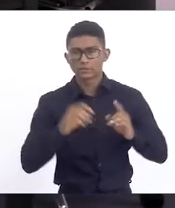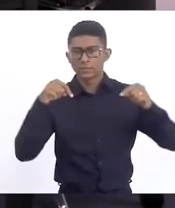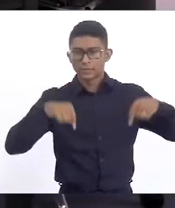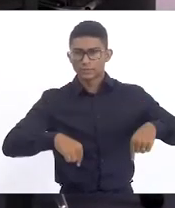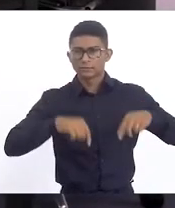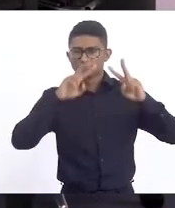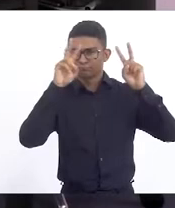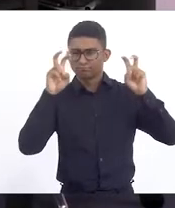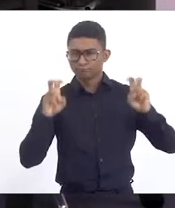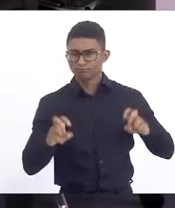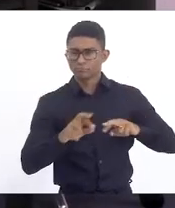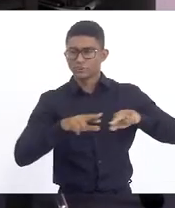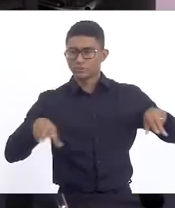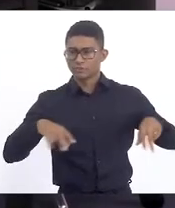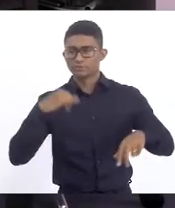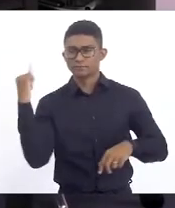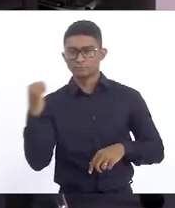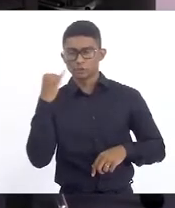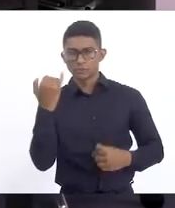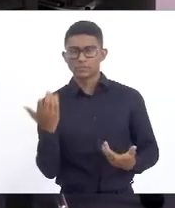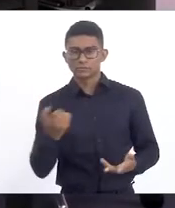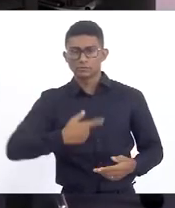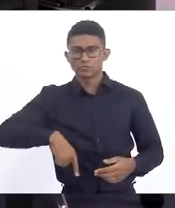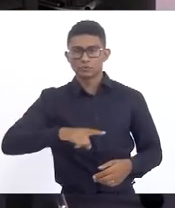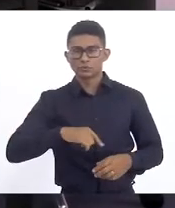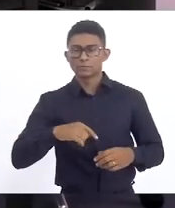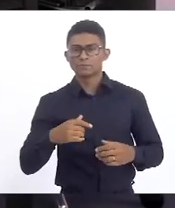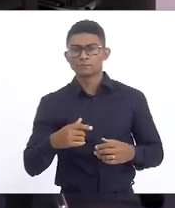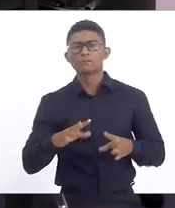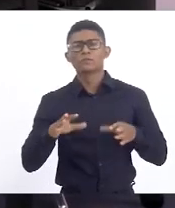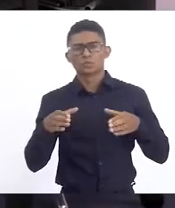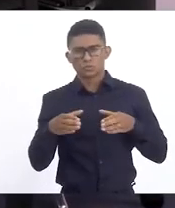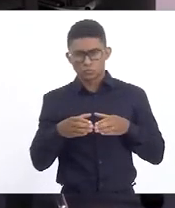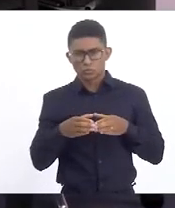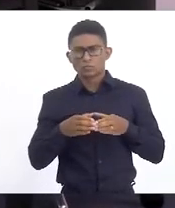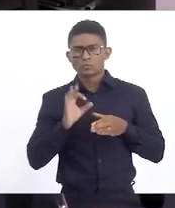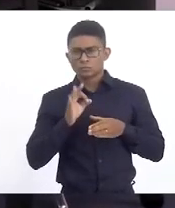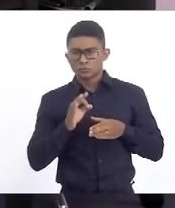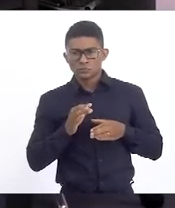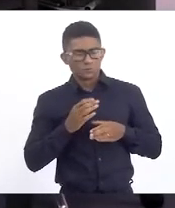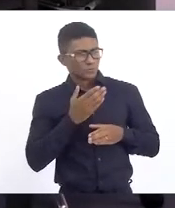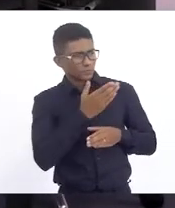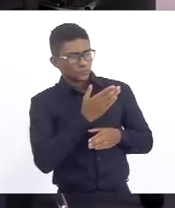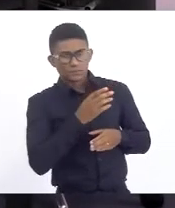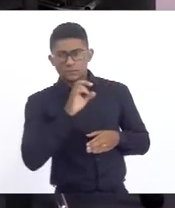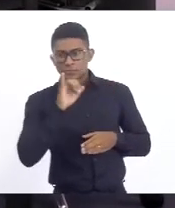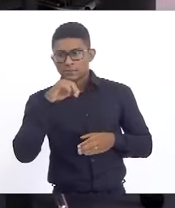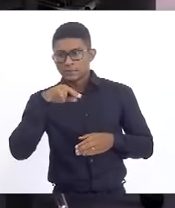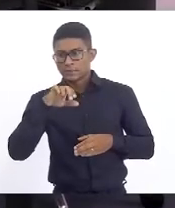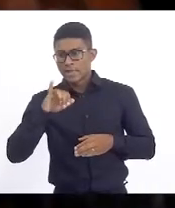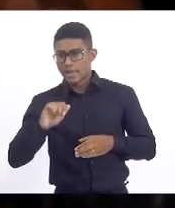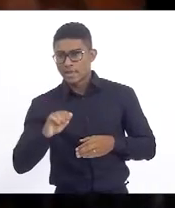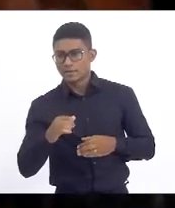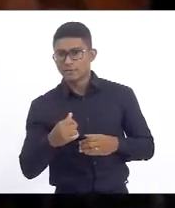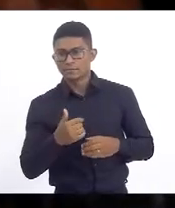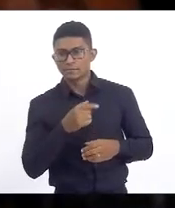são muito importantes, e a gente quer deixar aqui, claro que o comitê está alinhado com a SEDAI, com o INEA, a gente já faz bastante